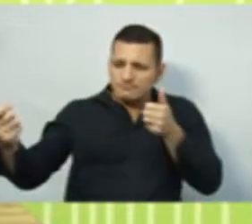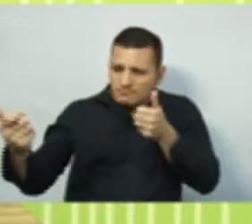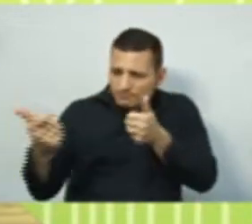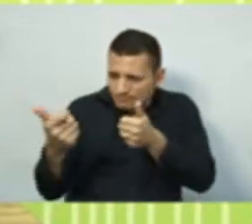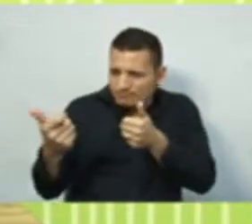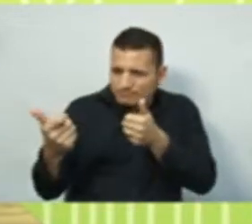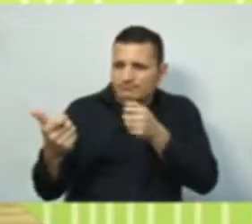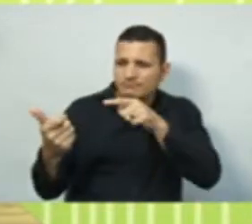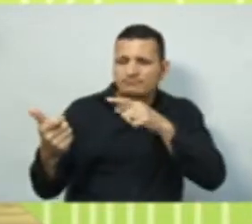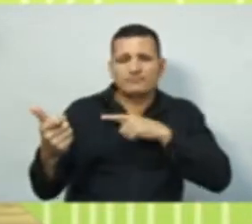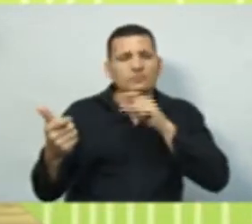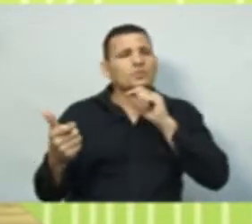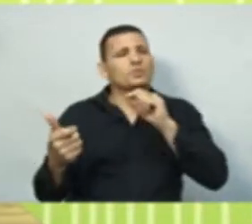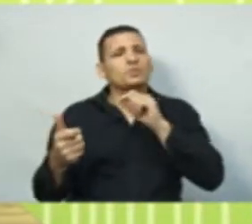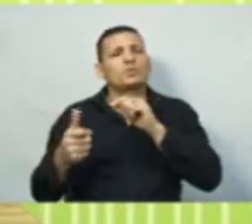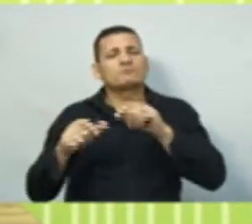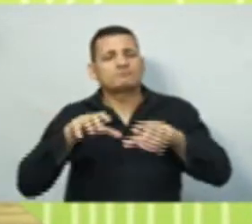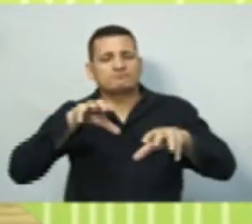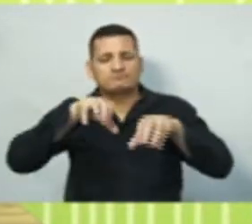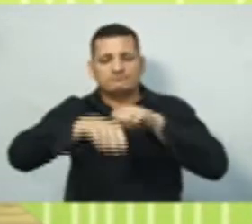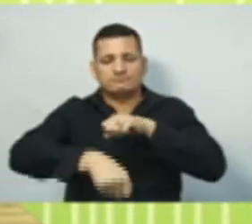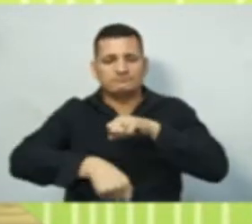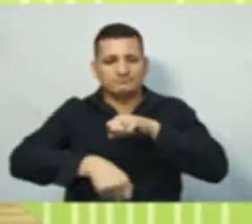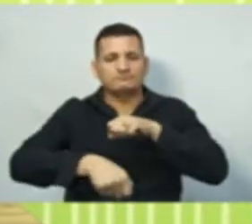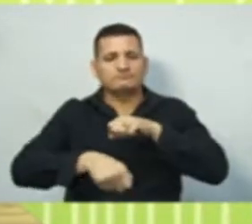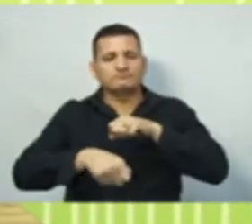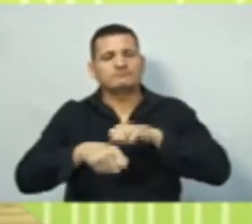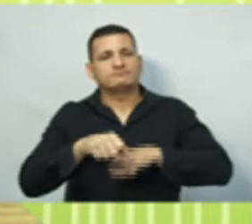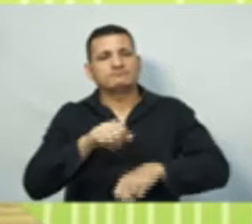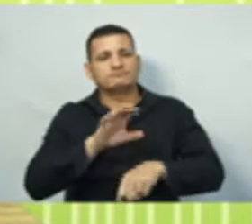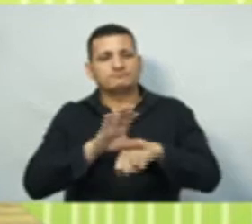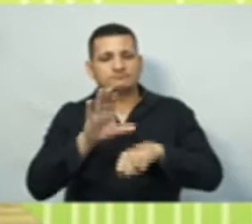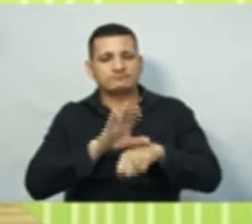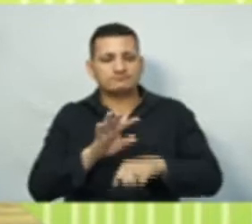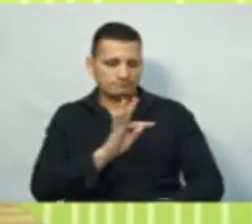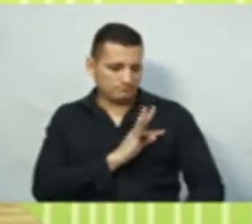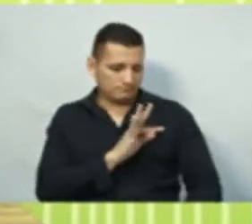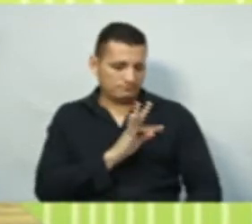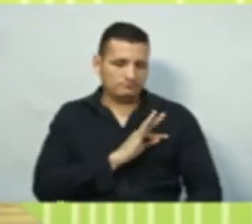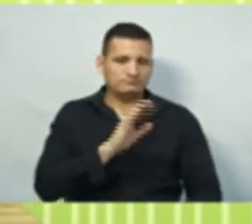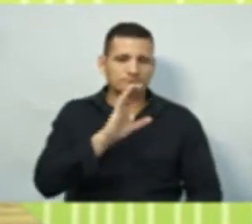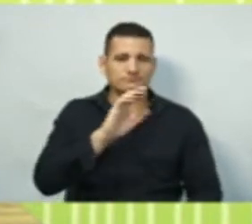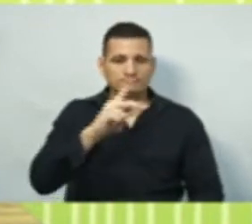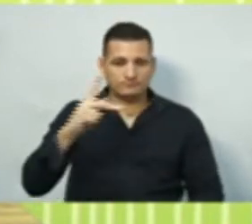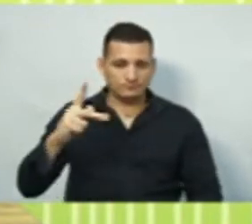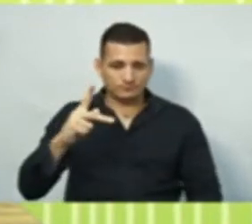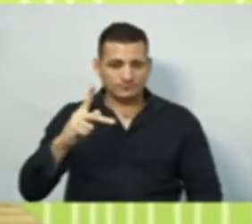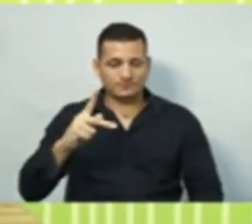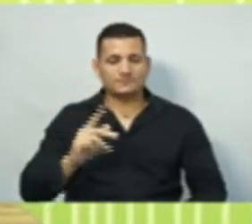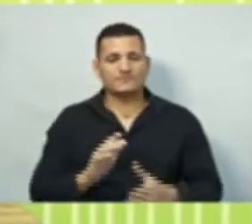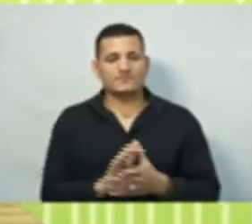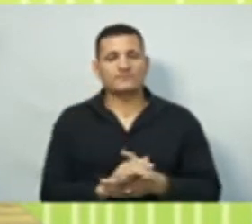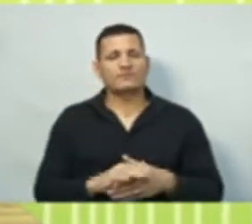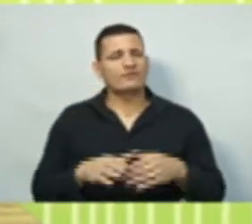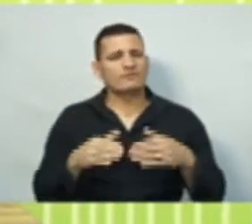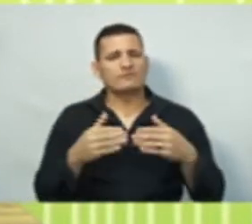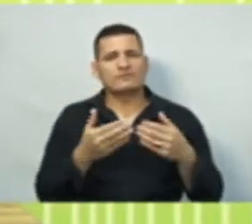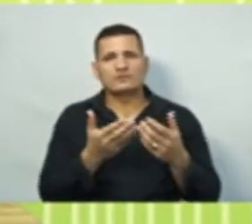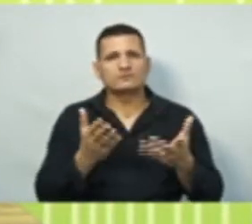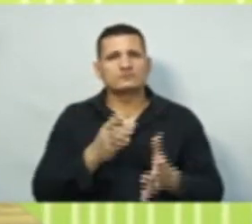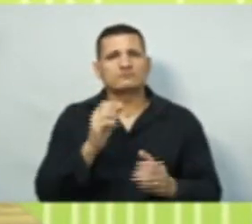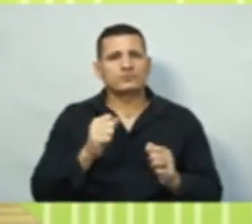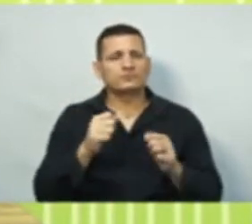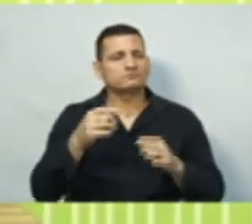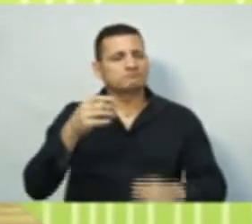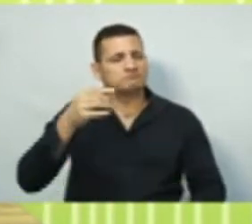para a formatura do ensino técnico em cooperativismo. Gente, pode ter certeza, eu vou